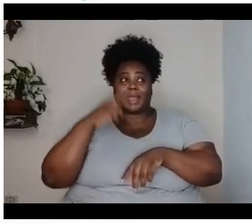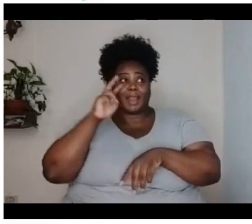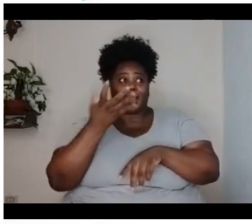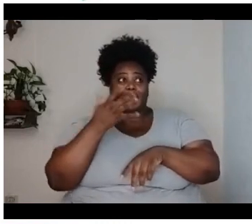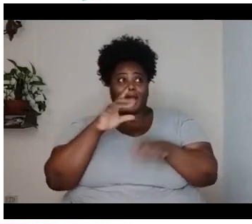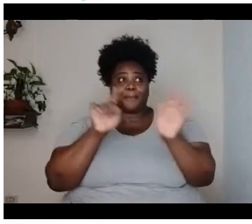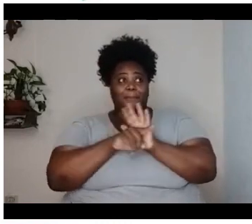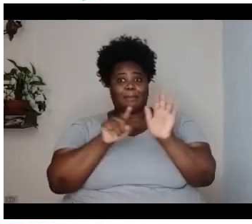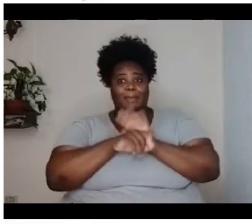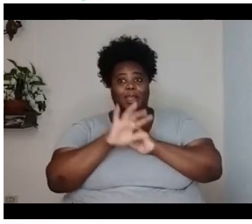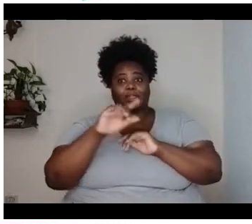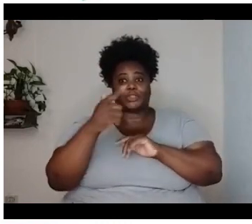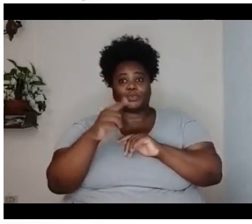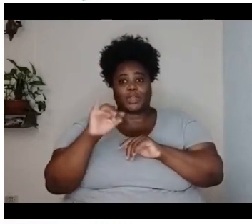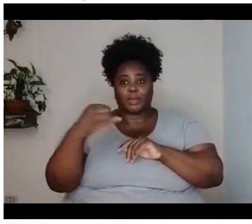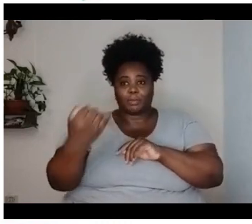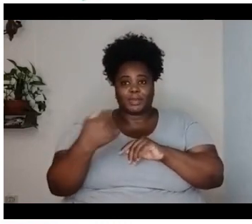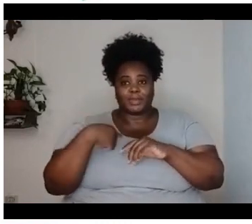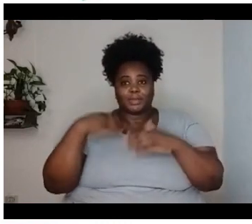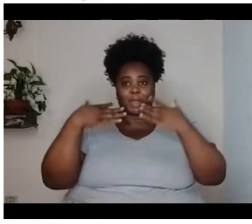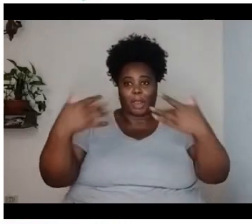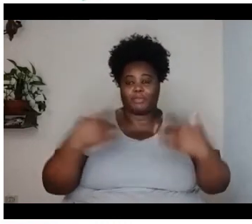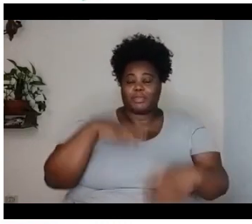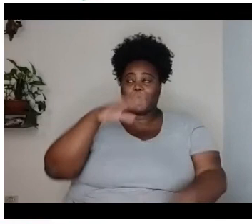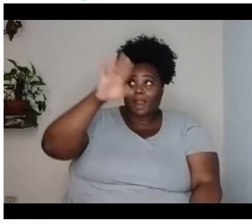não tem oportunidade. No auditório o cara levanta a